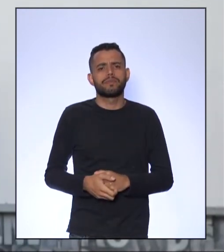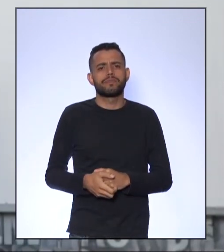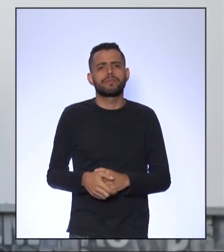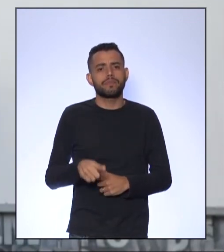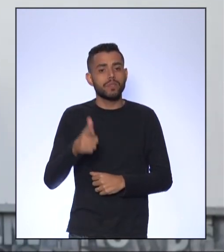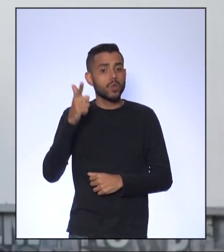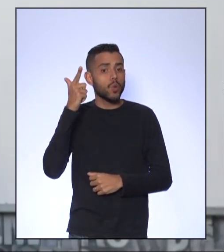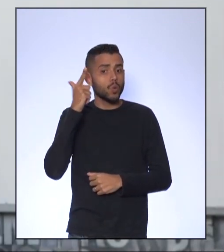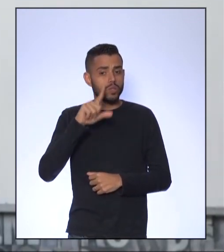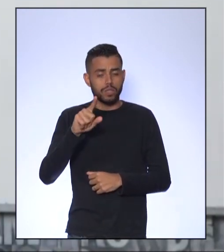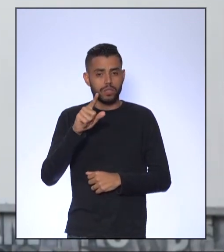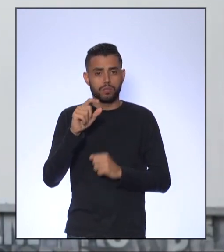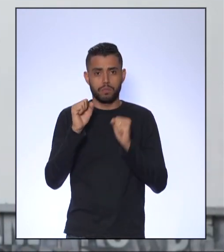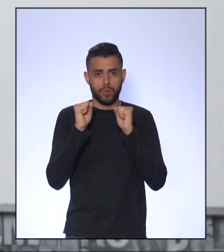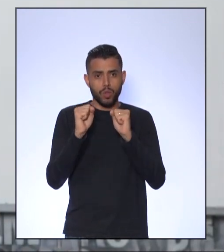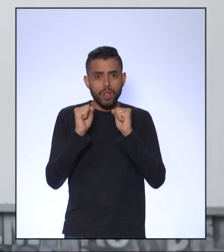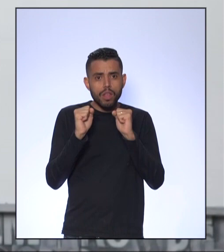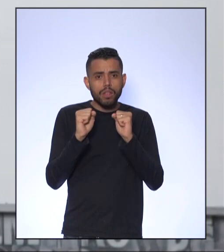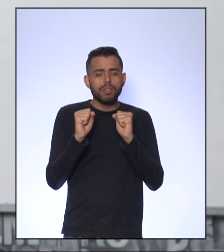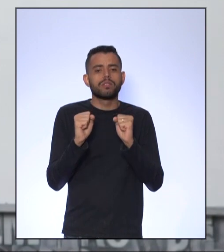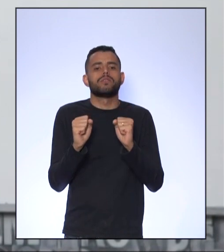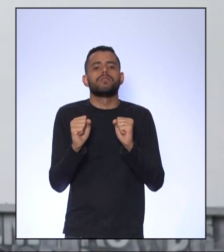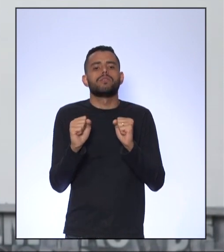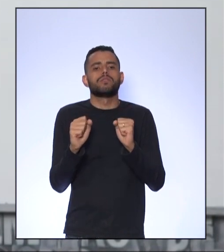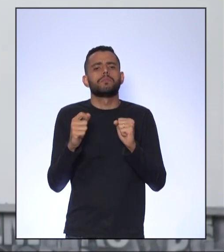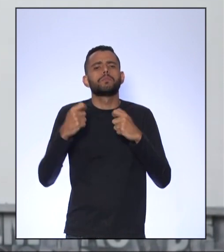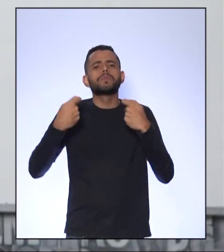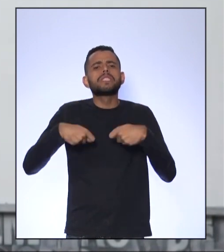poder necessário, ele precisa formar o quê?